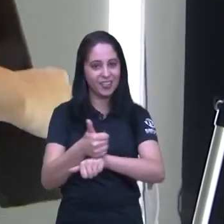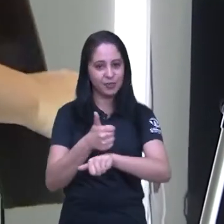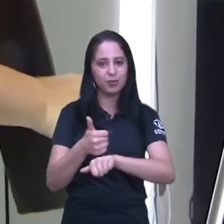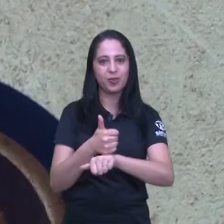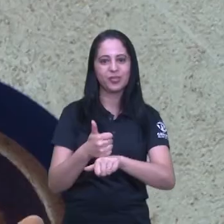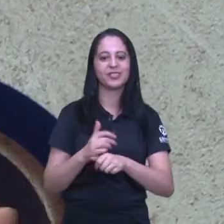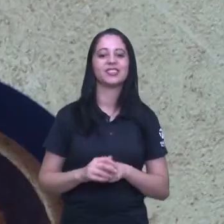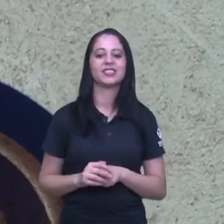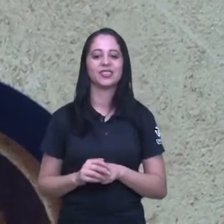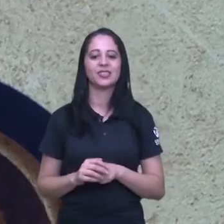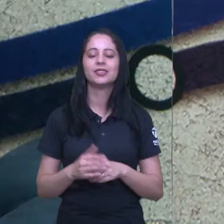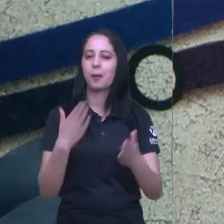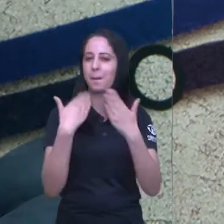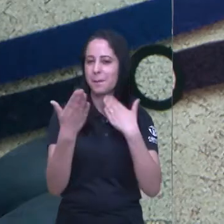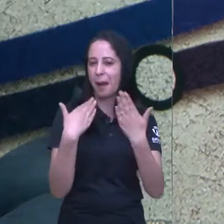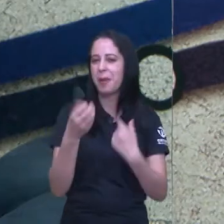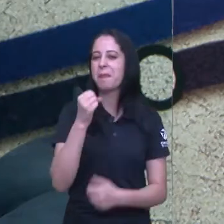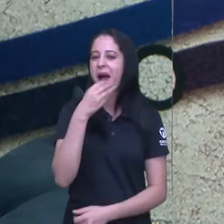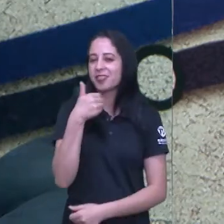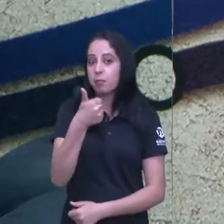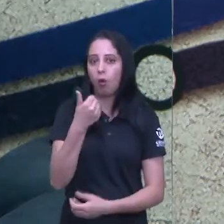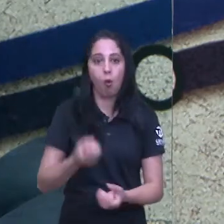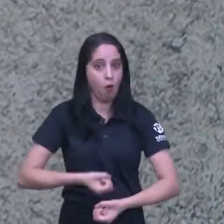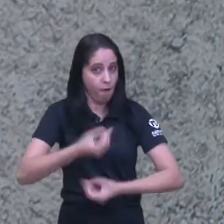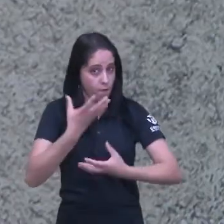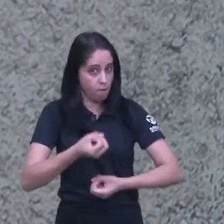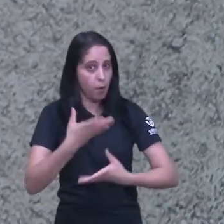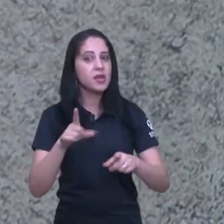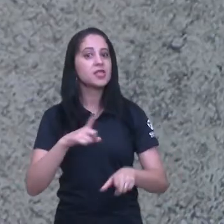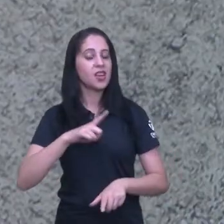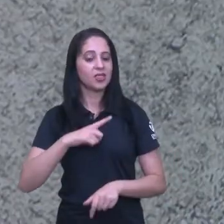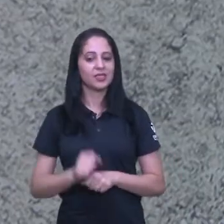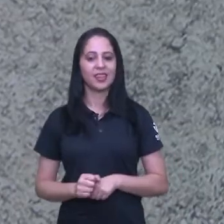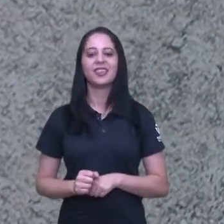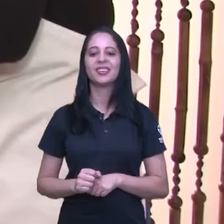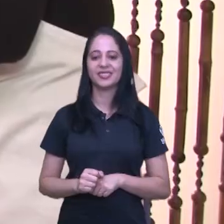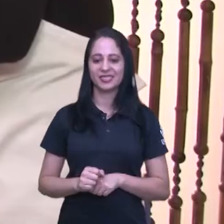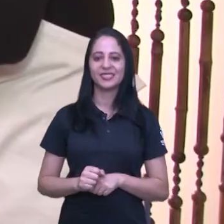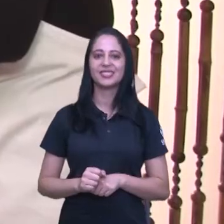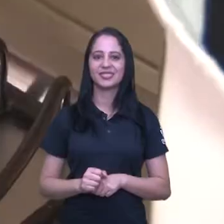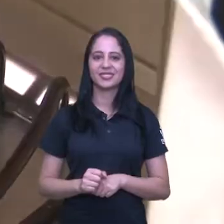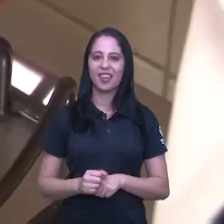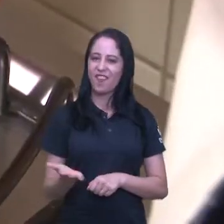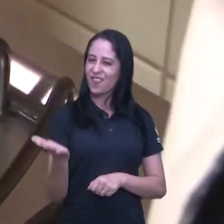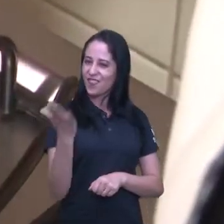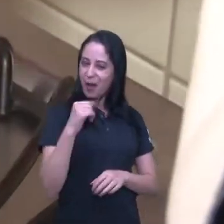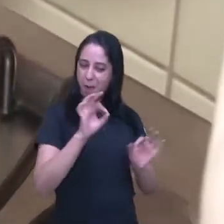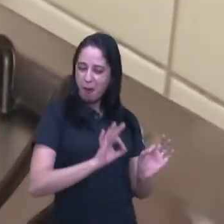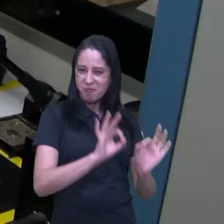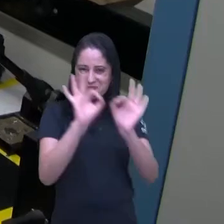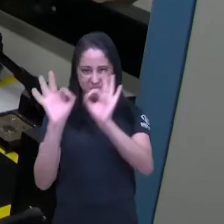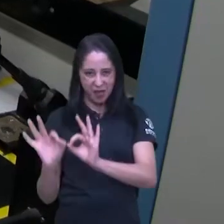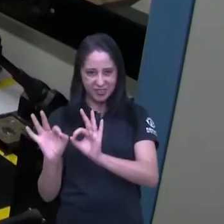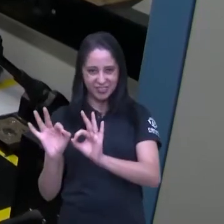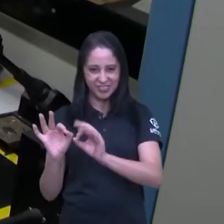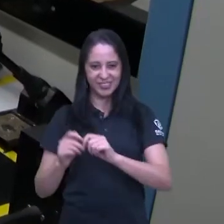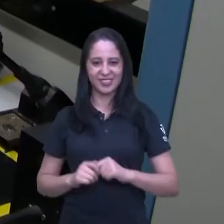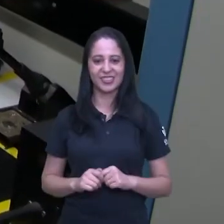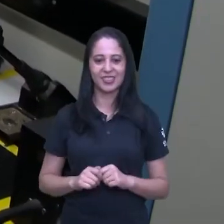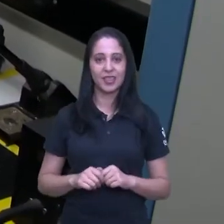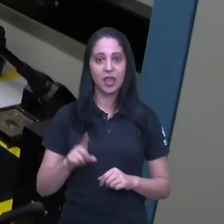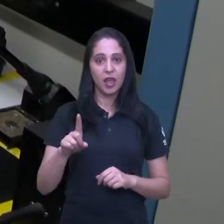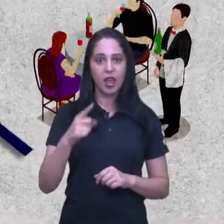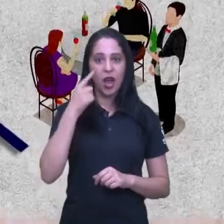diferentes profissões um bate-papo descontraído mas com muita informação e conteúdo embarque nessa Estação uma o seu